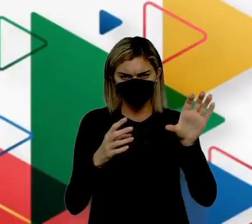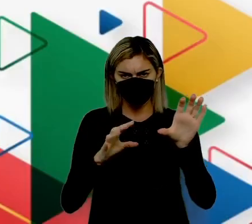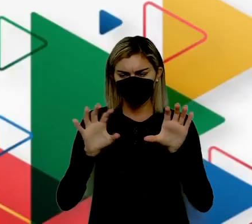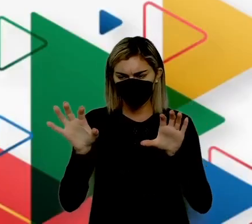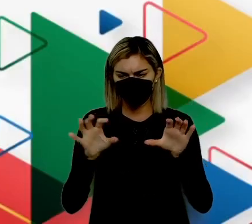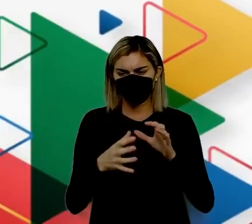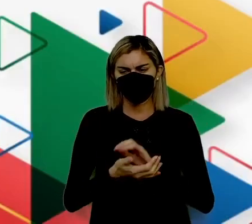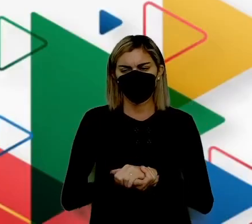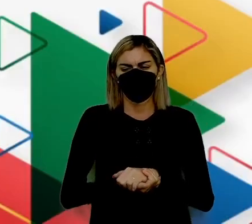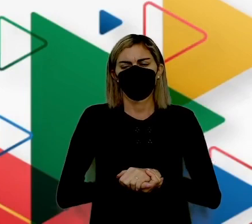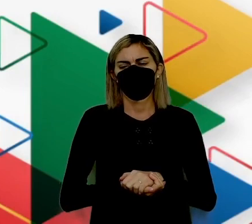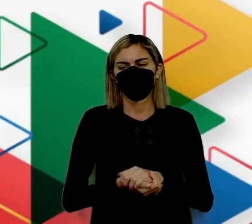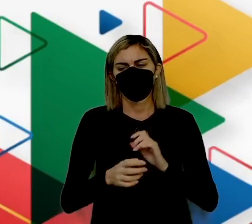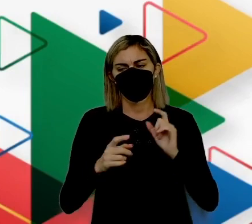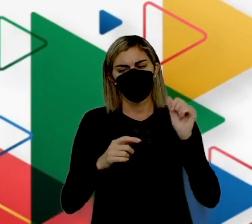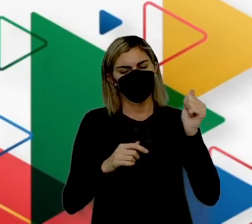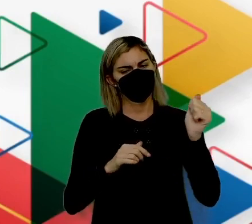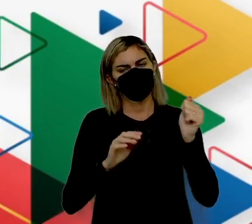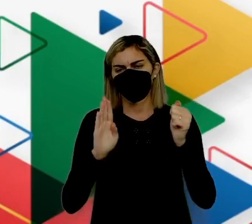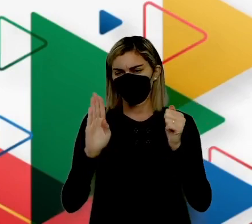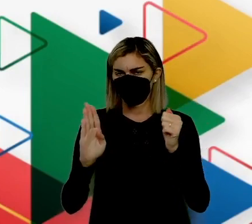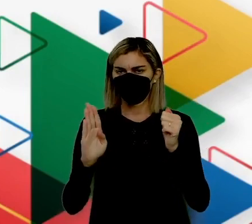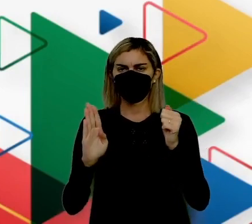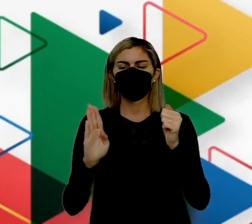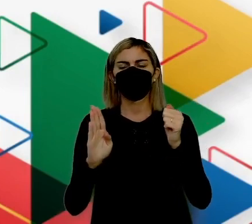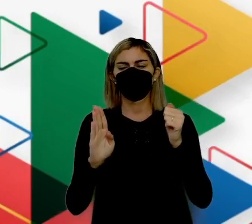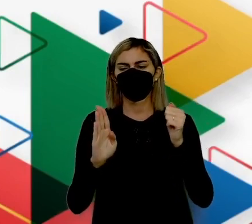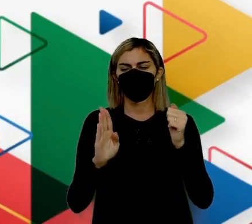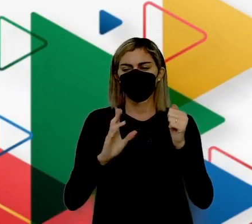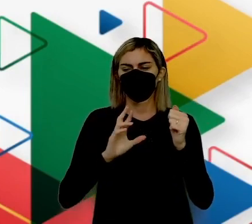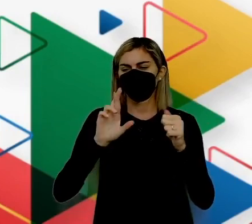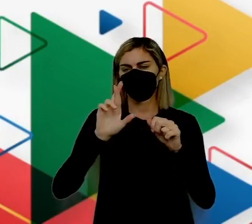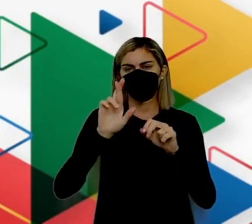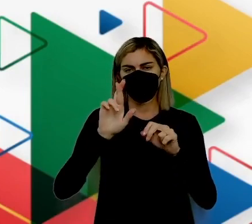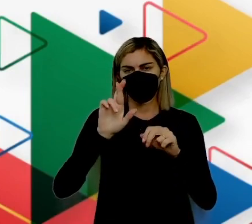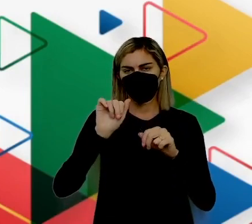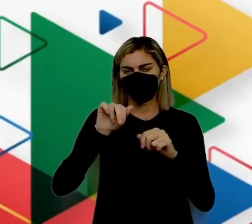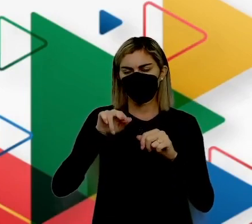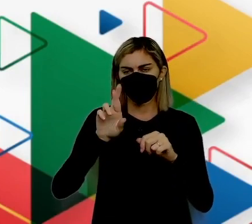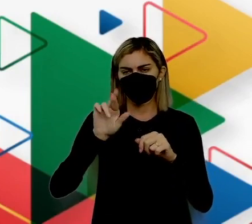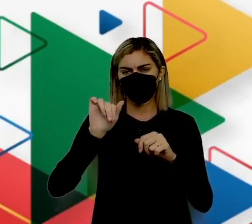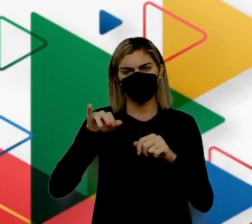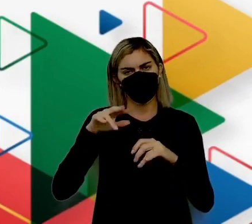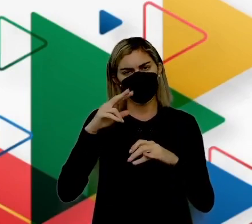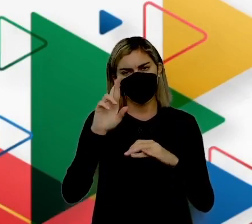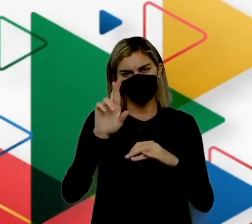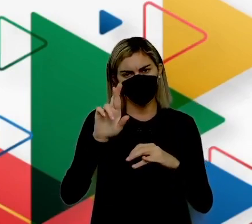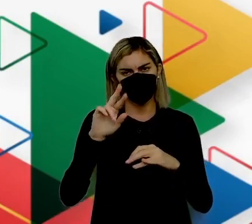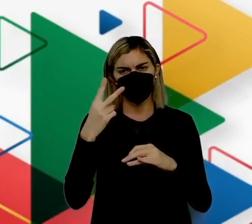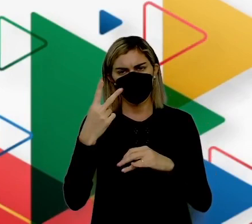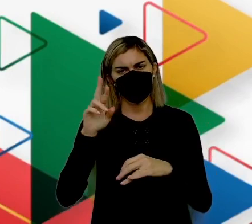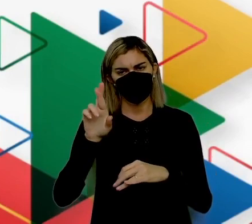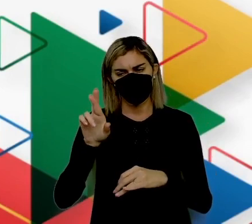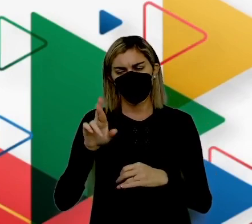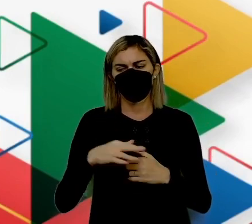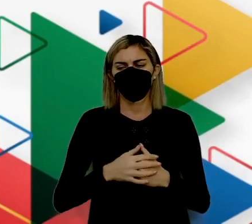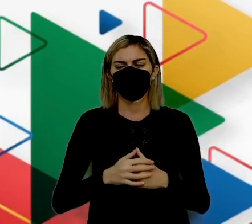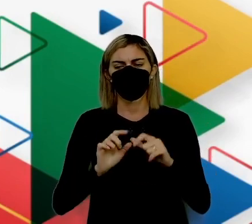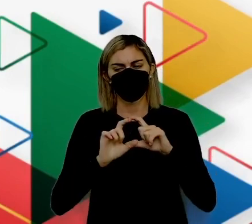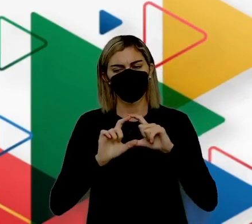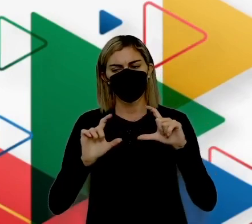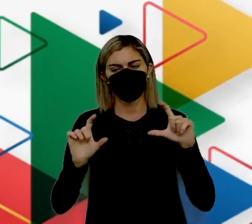condutoras, A e B, de raios R e 2R,